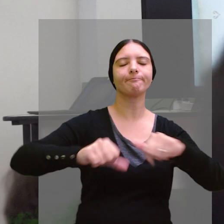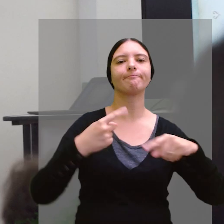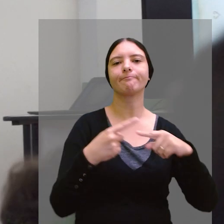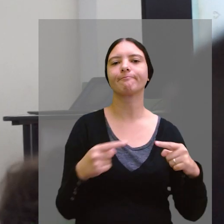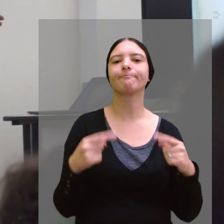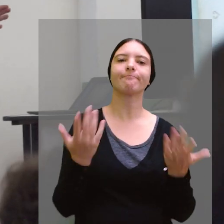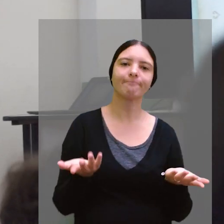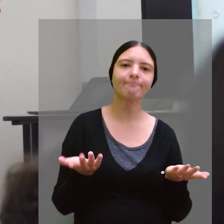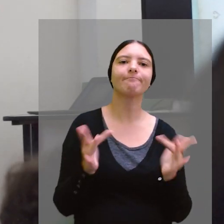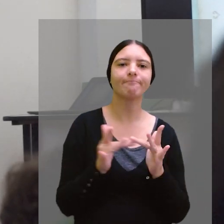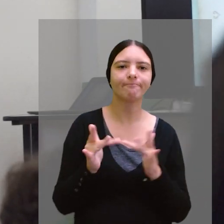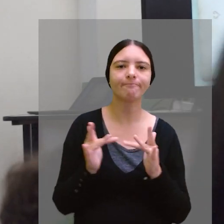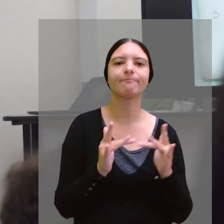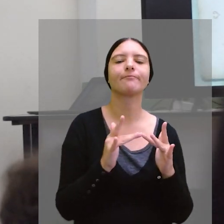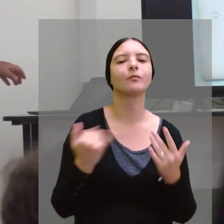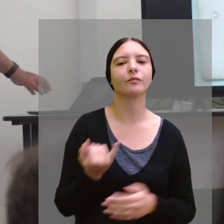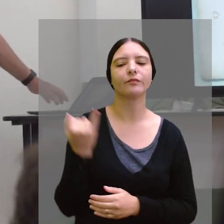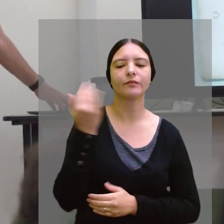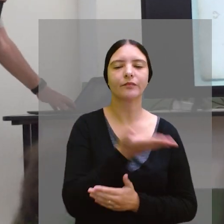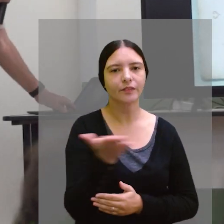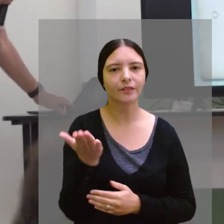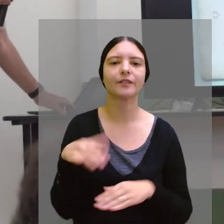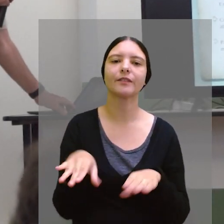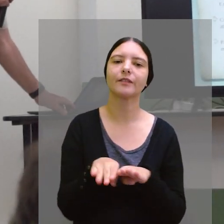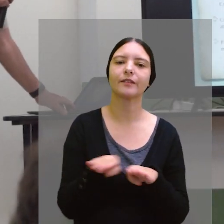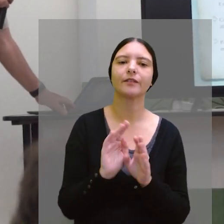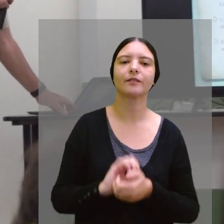são tocados. Então é importante isso aqui para vocês também.